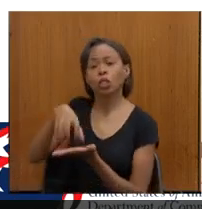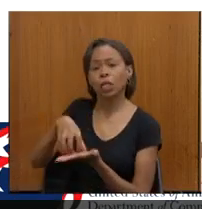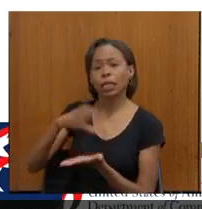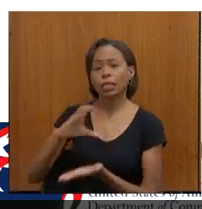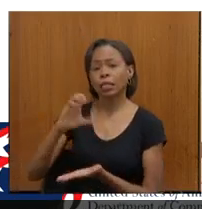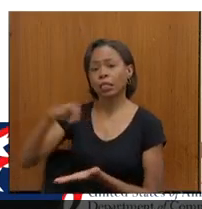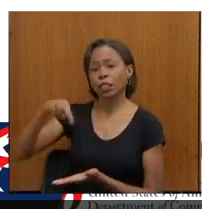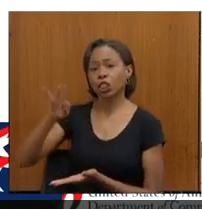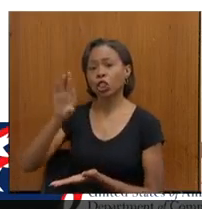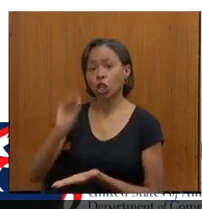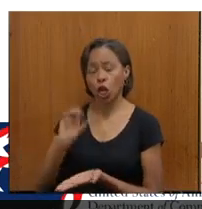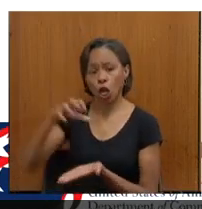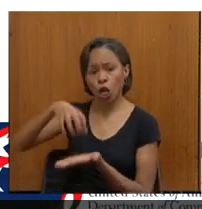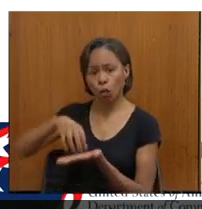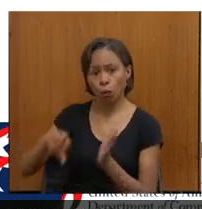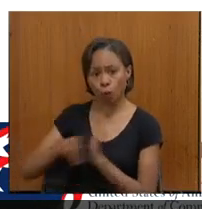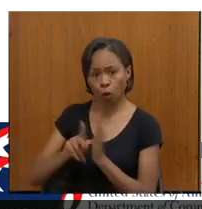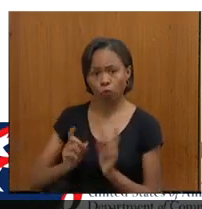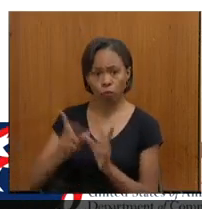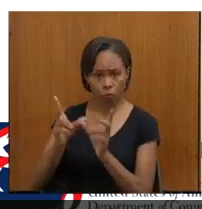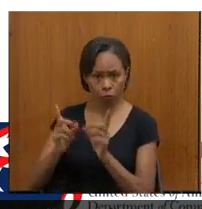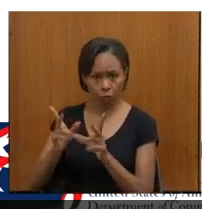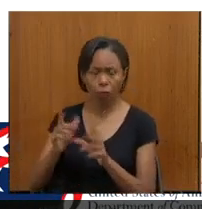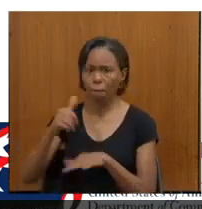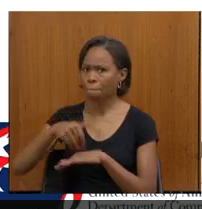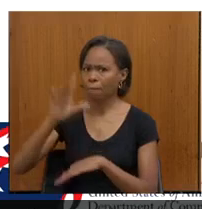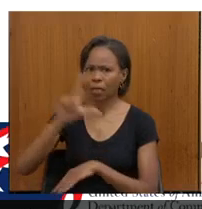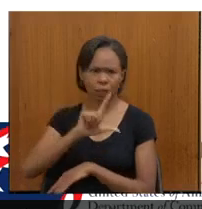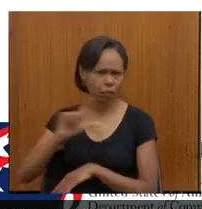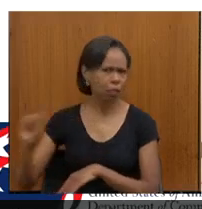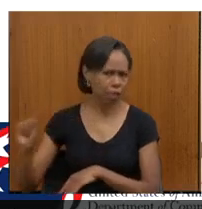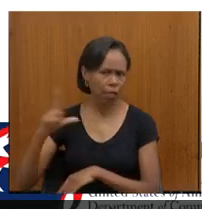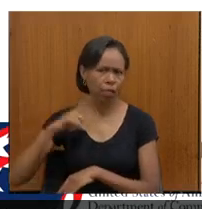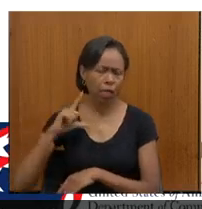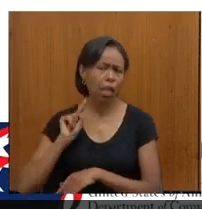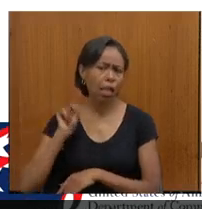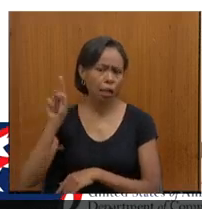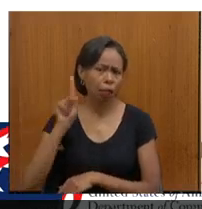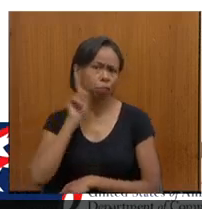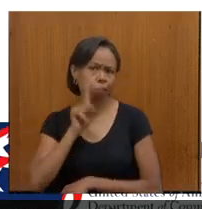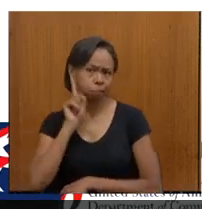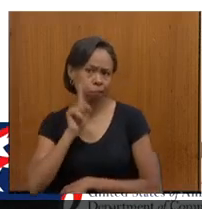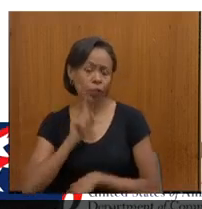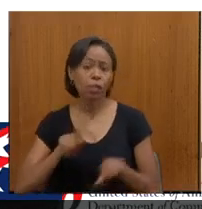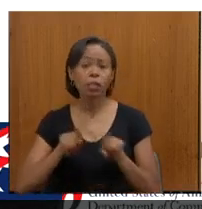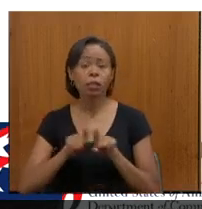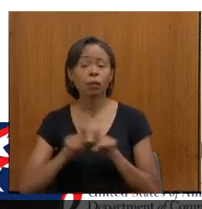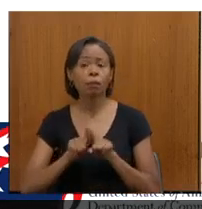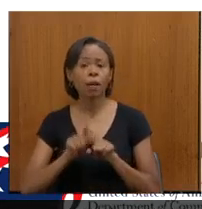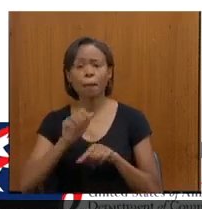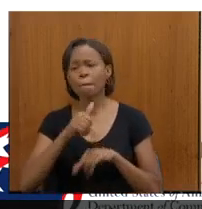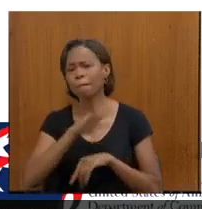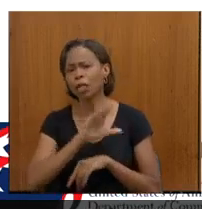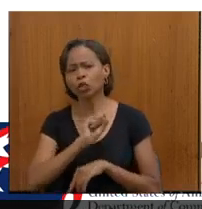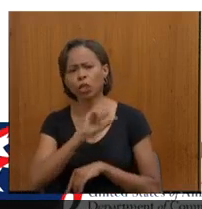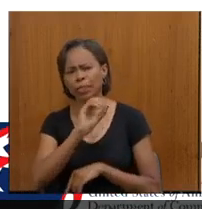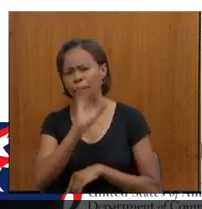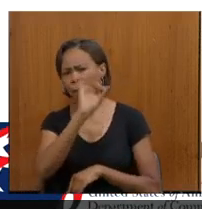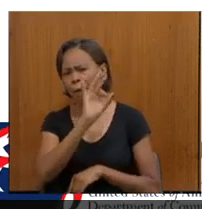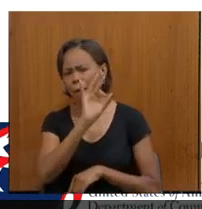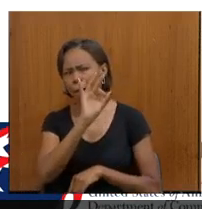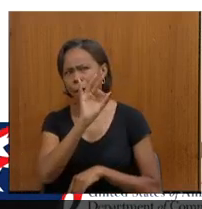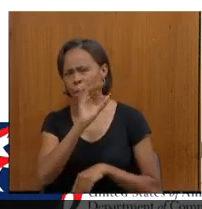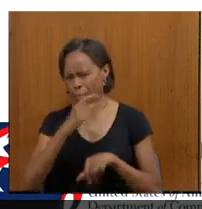Apoio exportações temos mais escritórios nos Estados Unidos e também tem vaga mais de 80 países do mundo